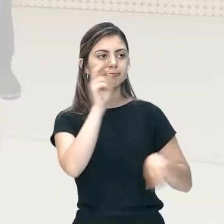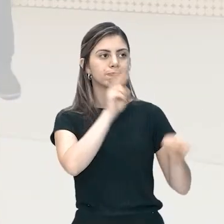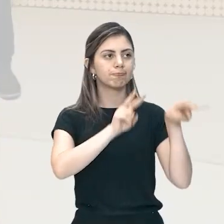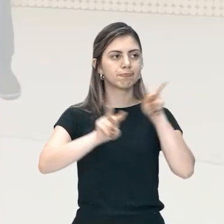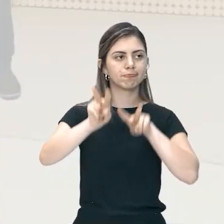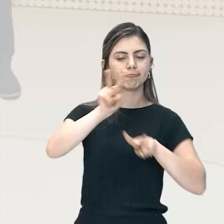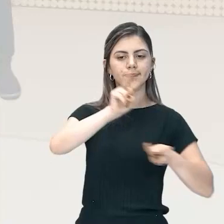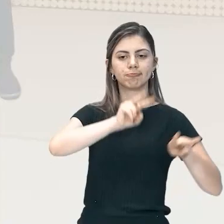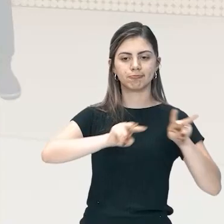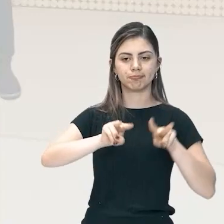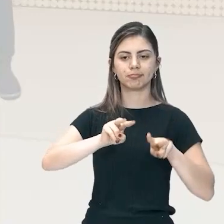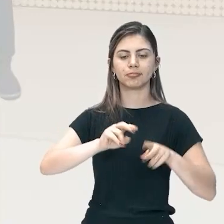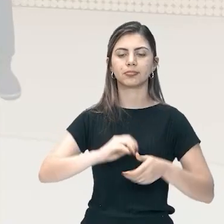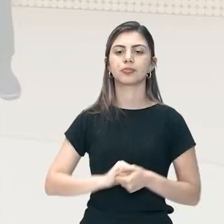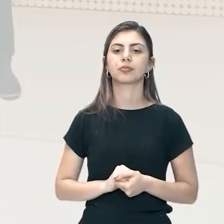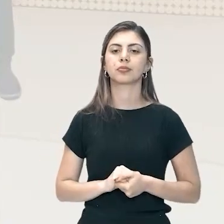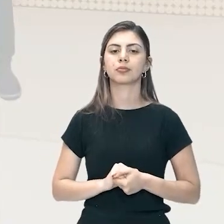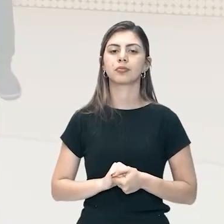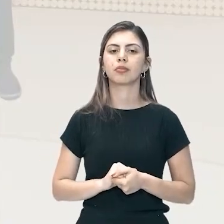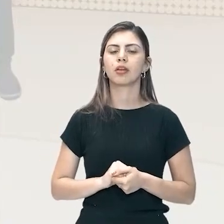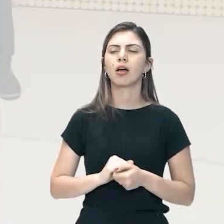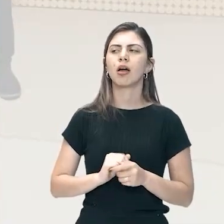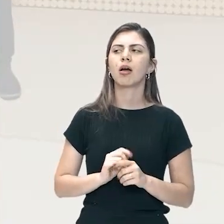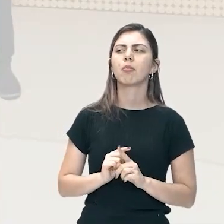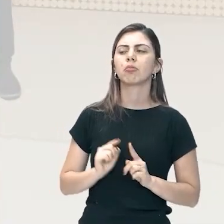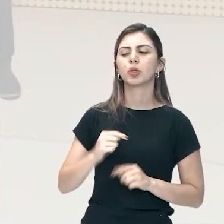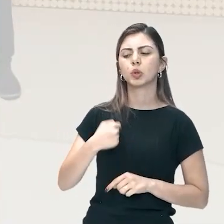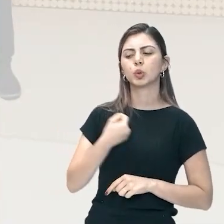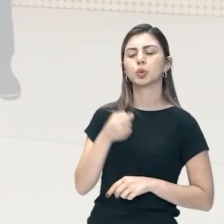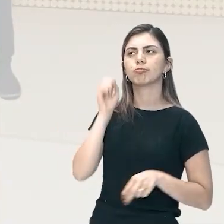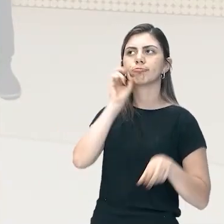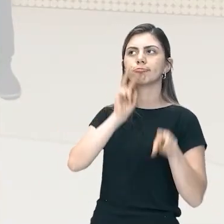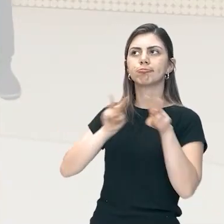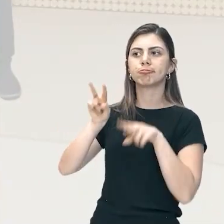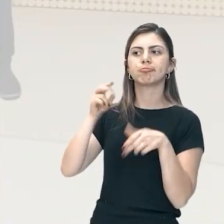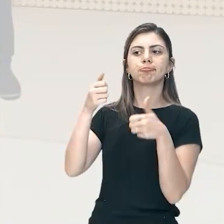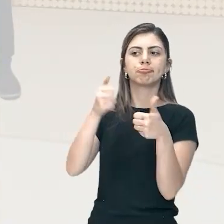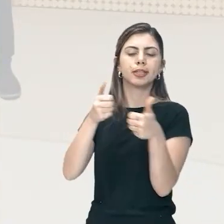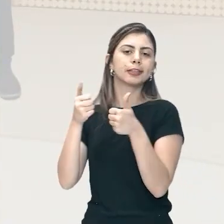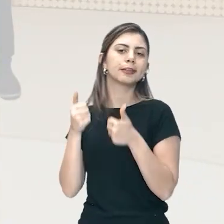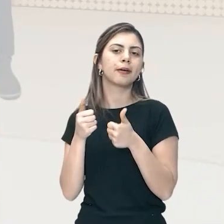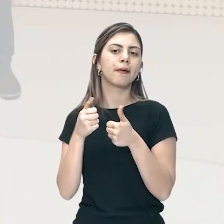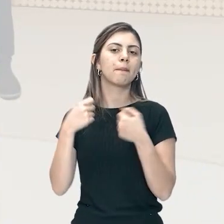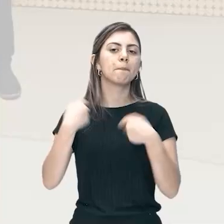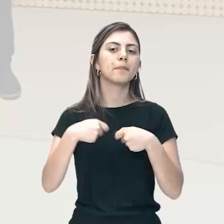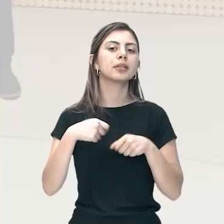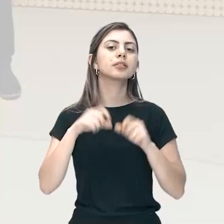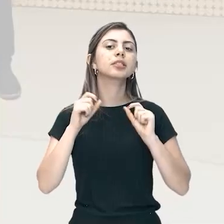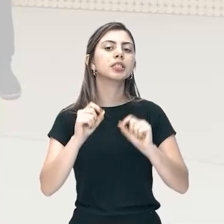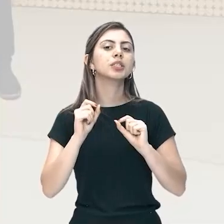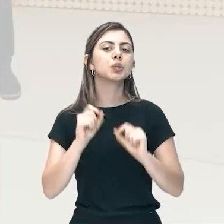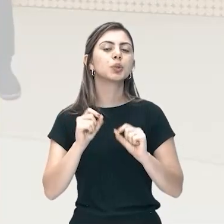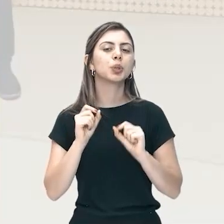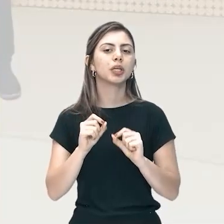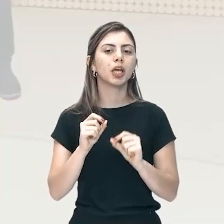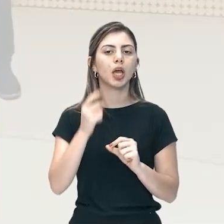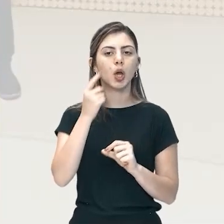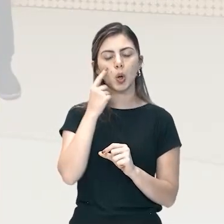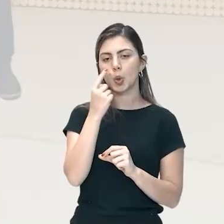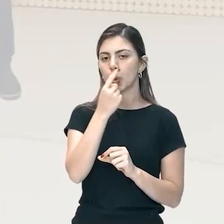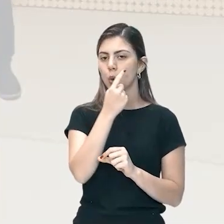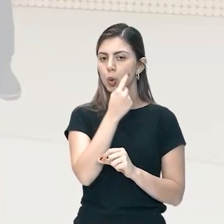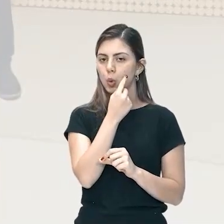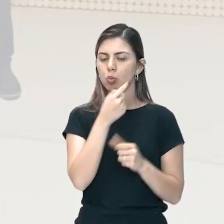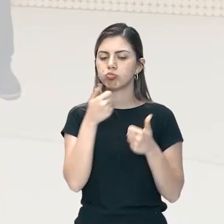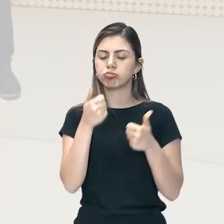enxergar. Mas para nós enxergarmos bem, a gente precisa acomodar o nosso olho. E agora, o